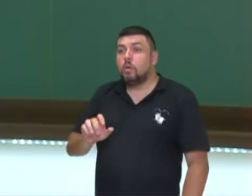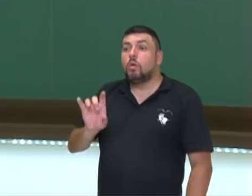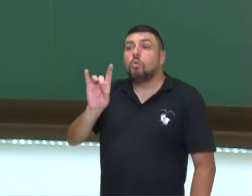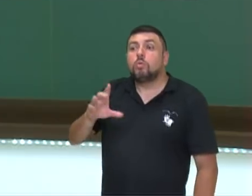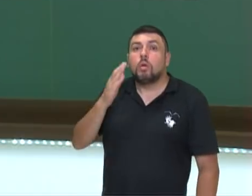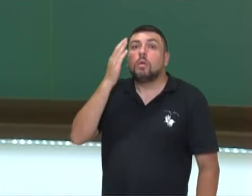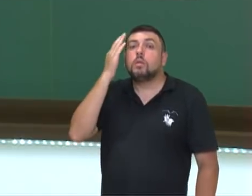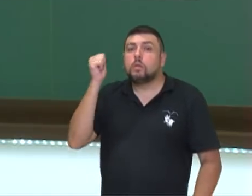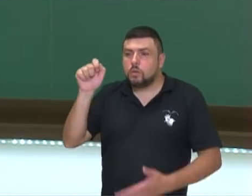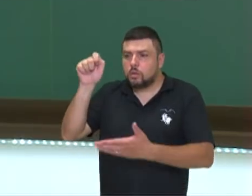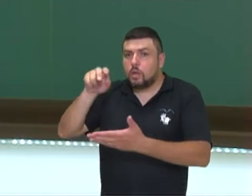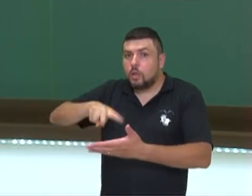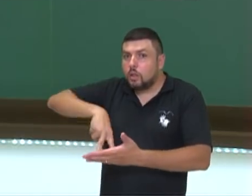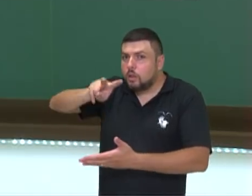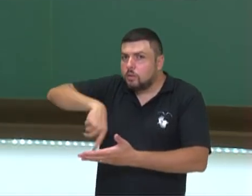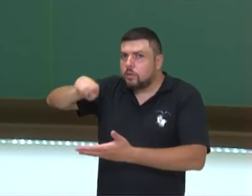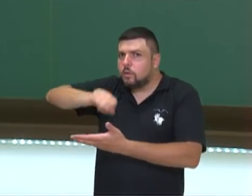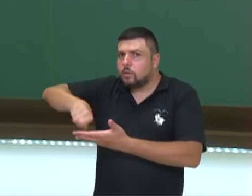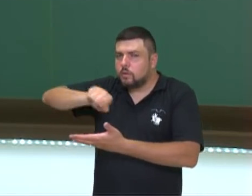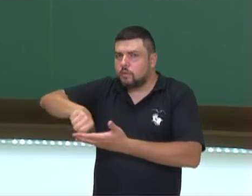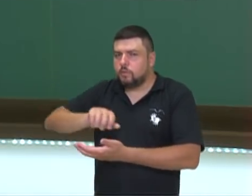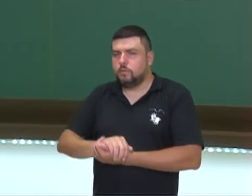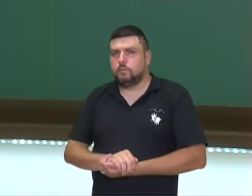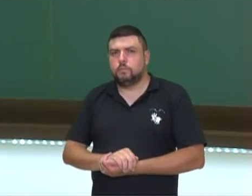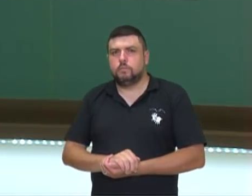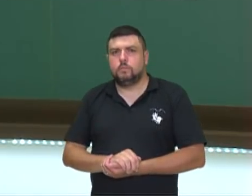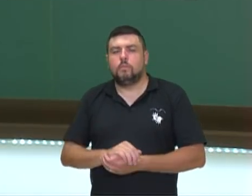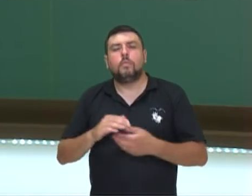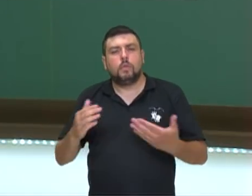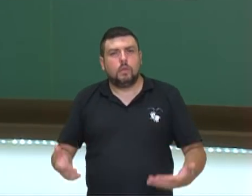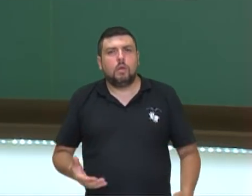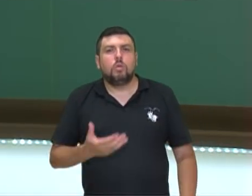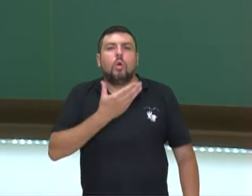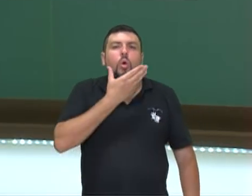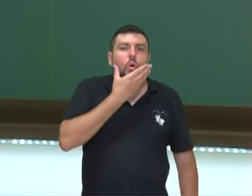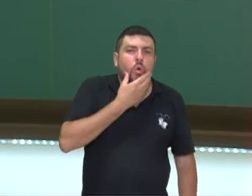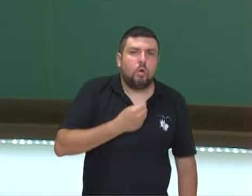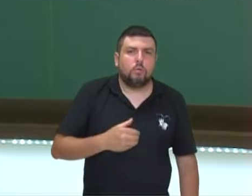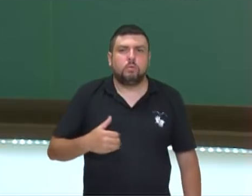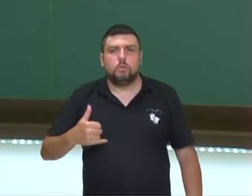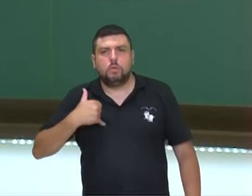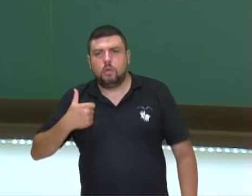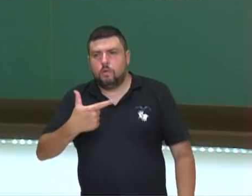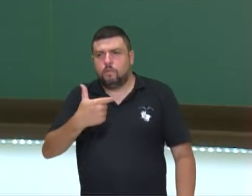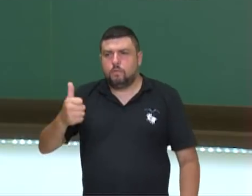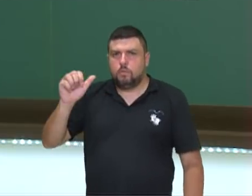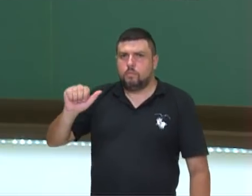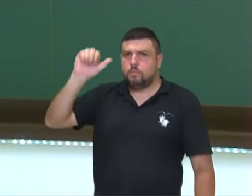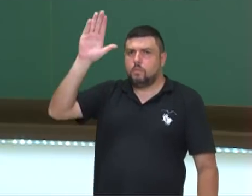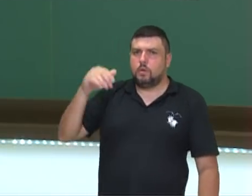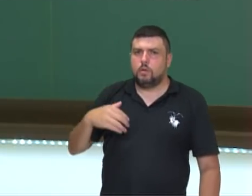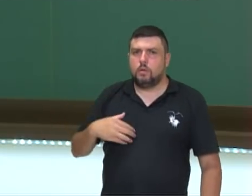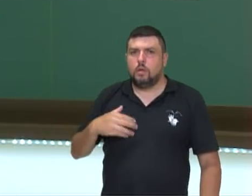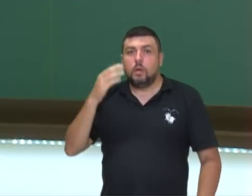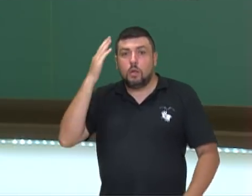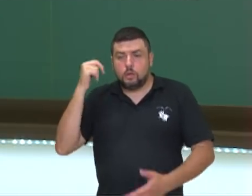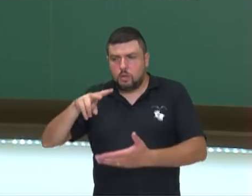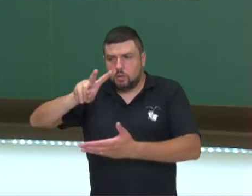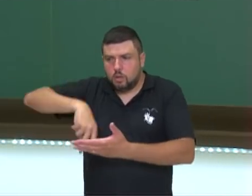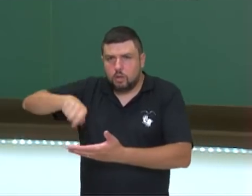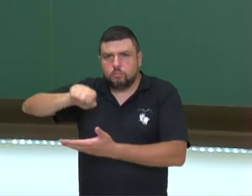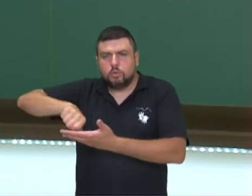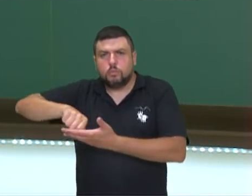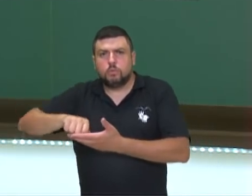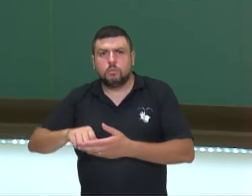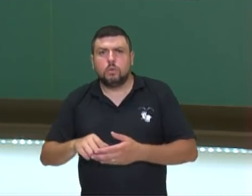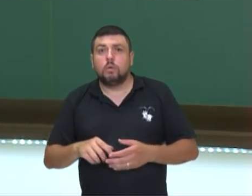alfabetizados. Então, só nessa definição, homens maiores de 21 anos, brasileiros e alfabetizados, você tem a exclusão da gigantesca